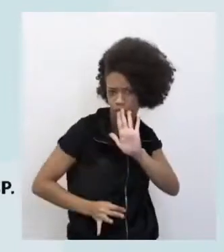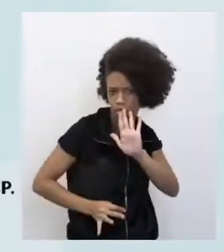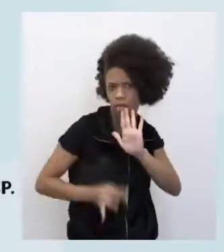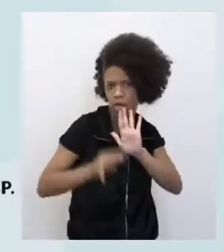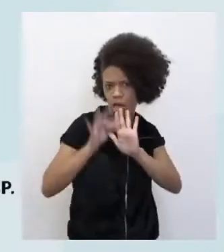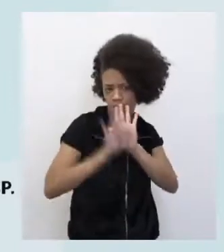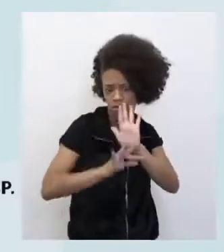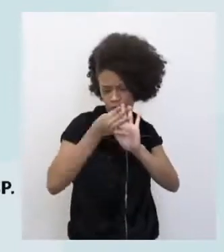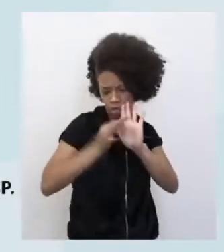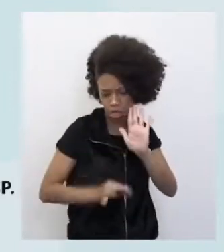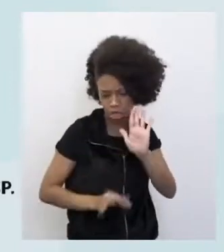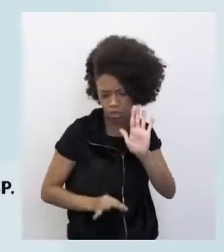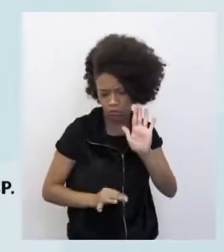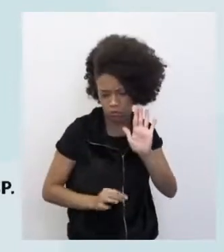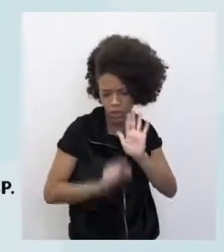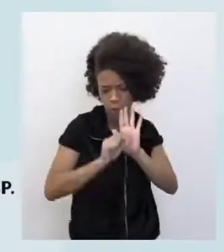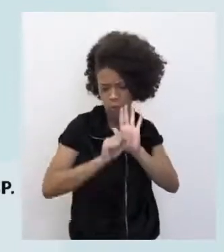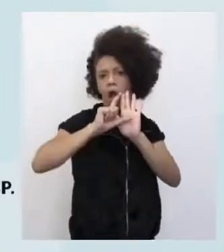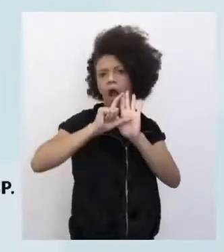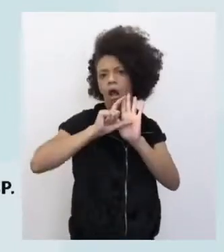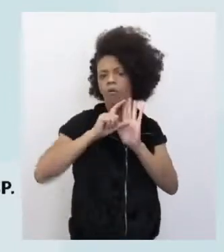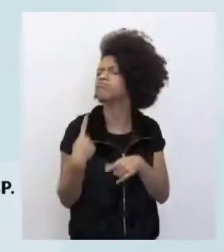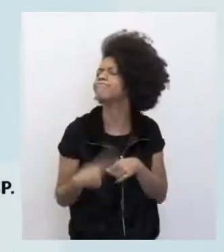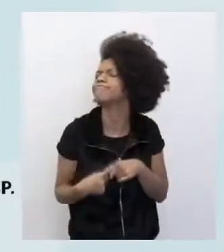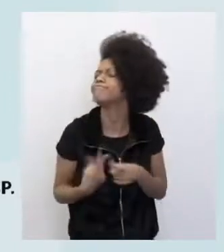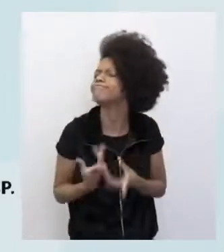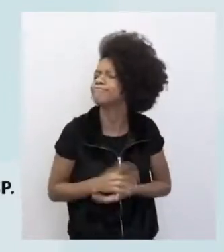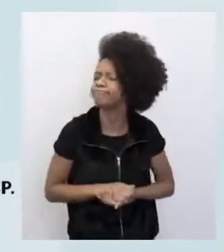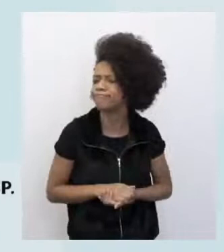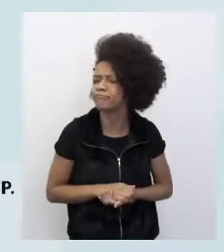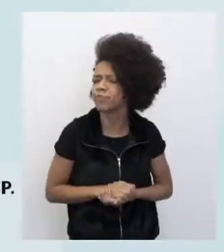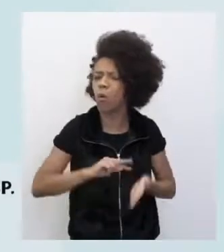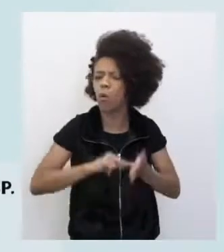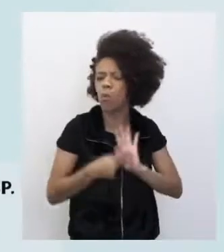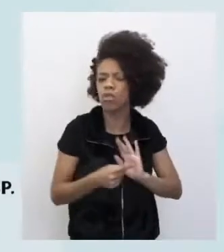do nada com letra maiúscula, hein? Por quê? O que que